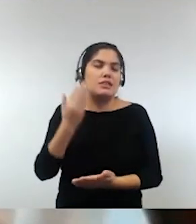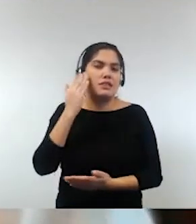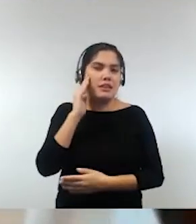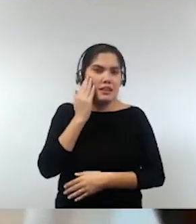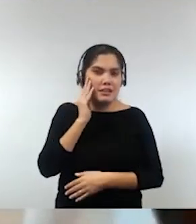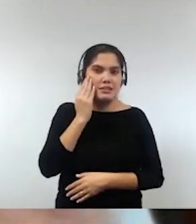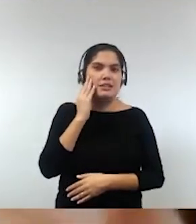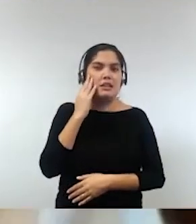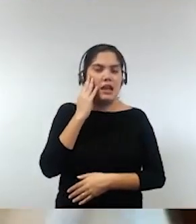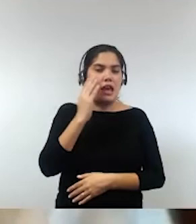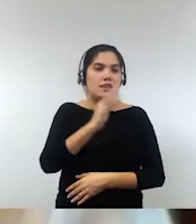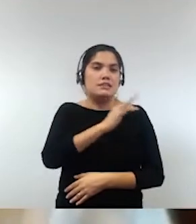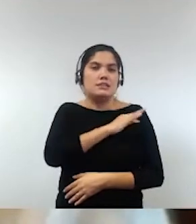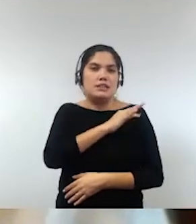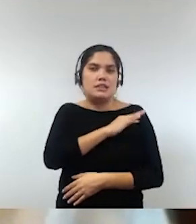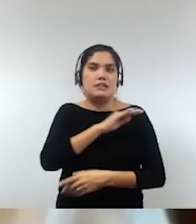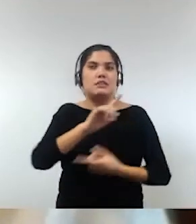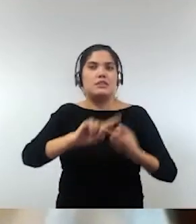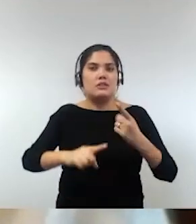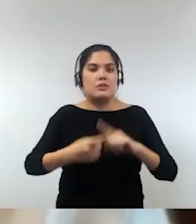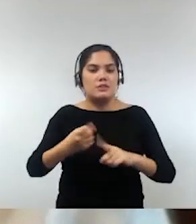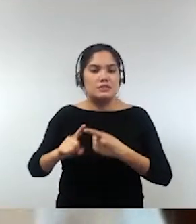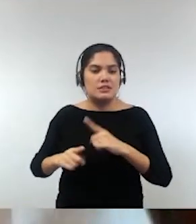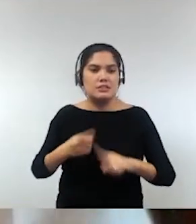entender as técnicas de negociação.